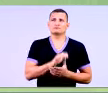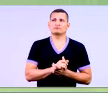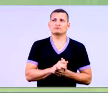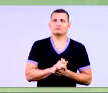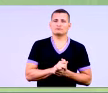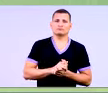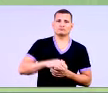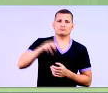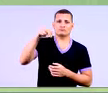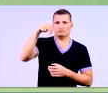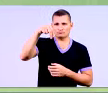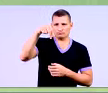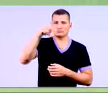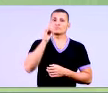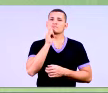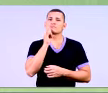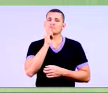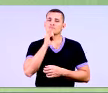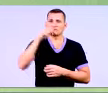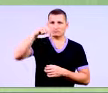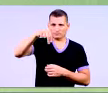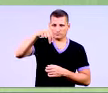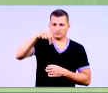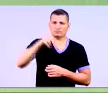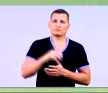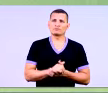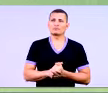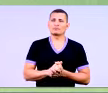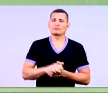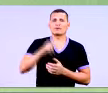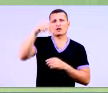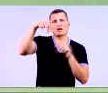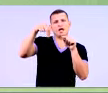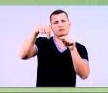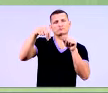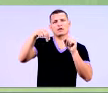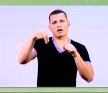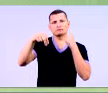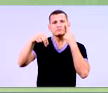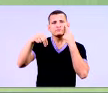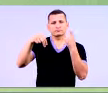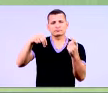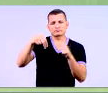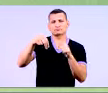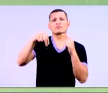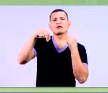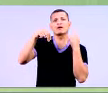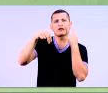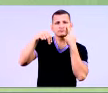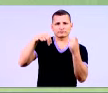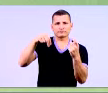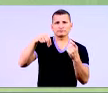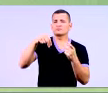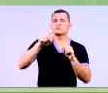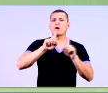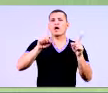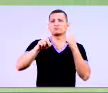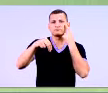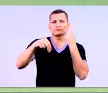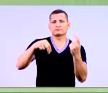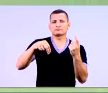n esse nome ele é interessante não é interessante porque